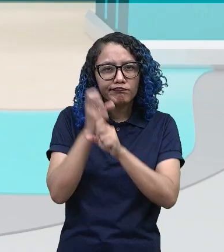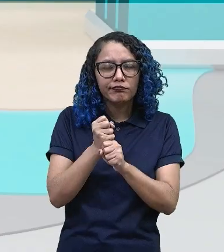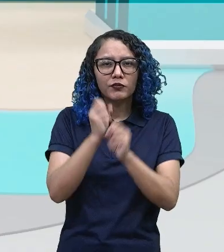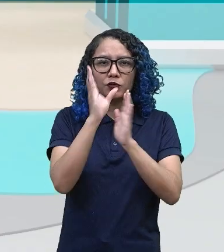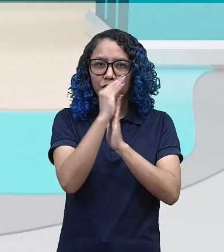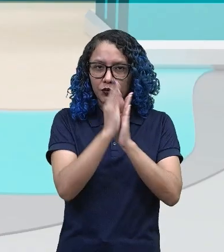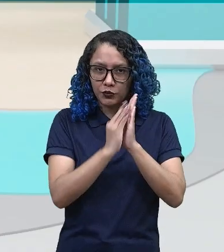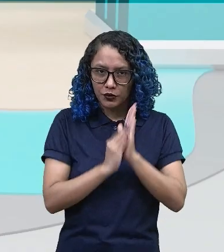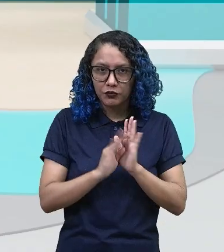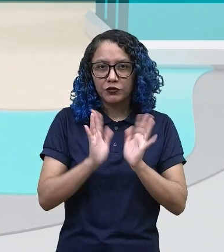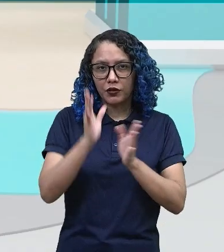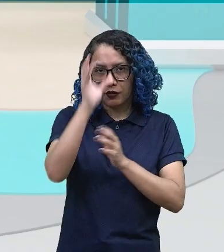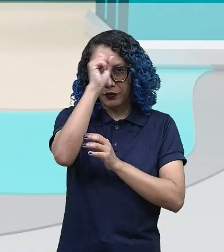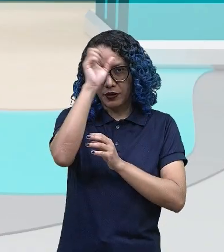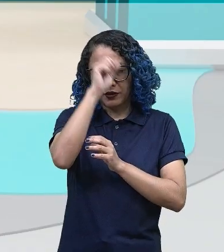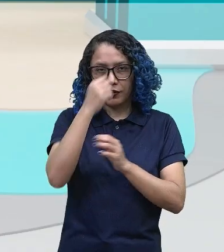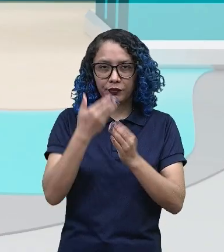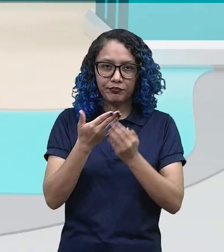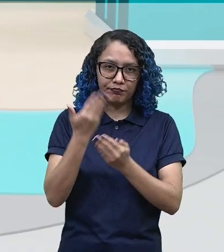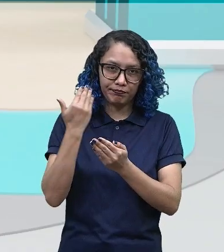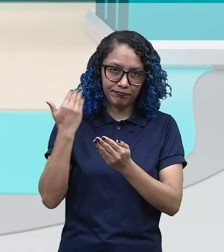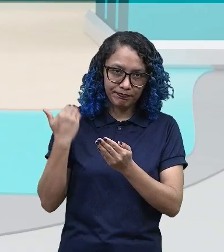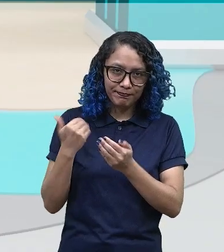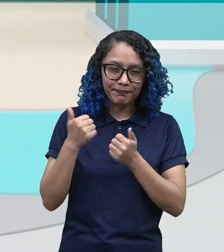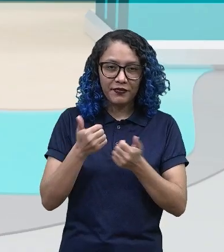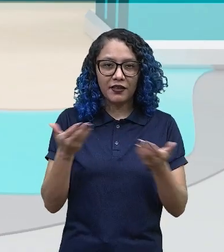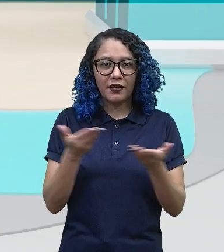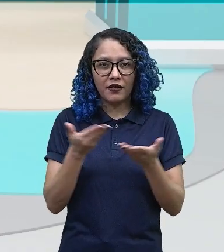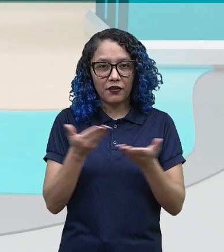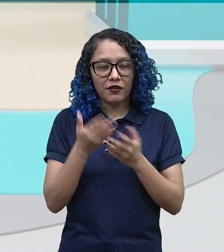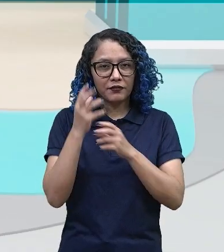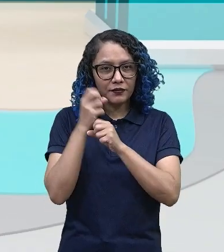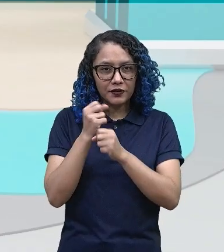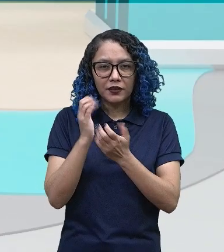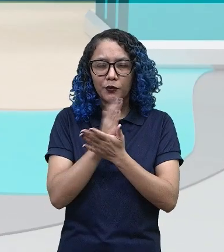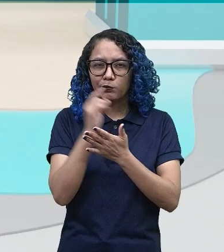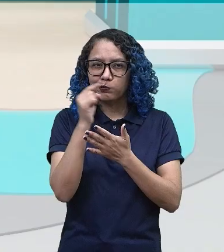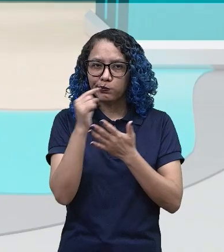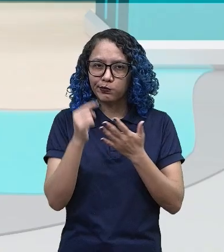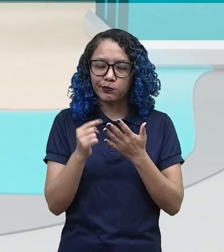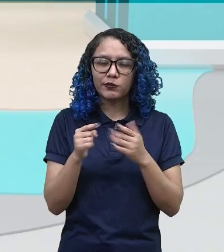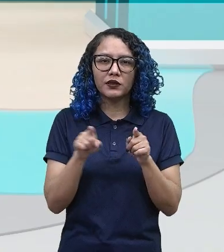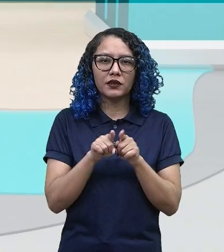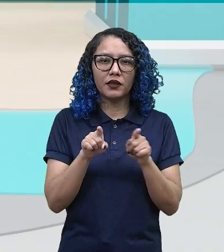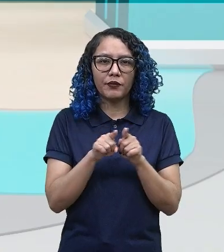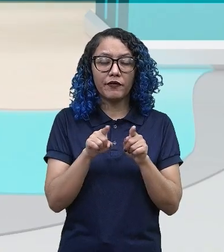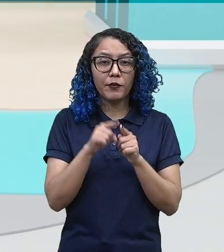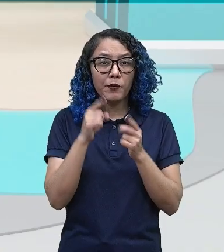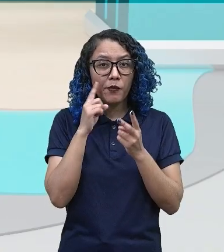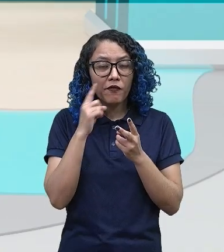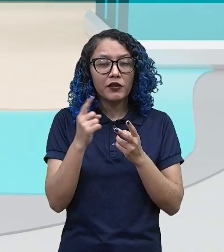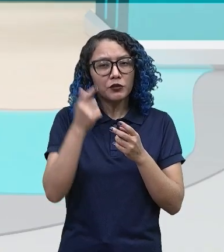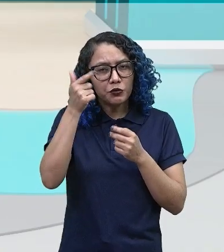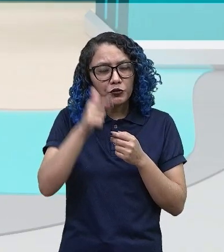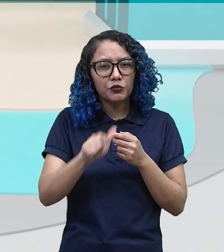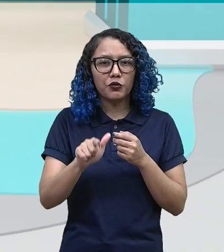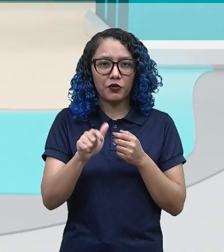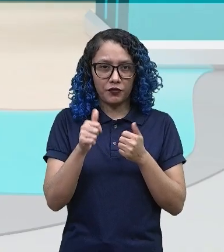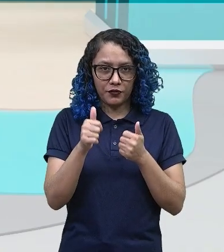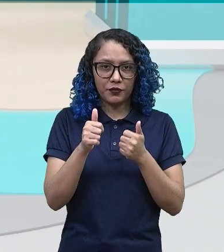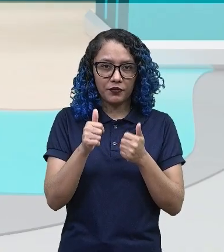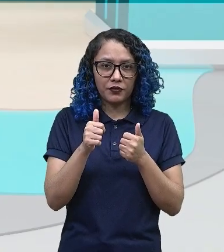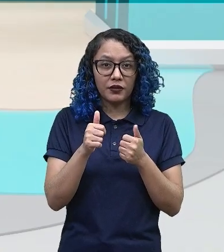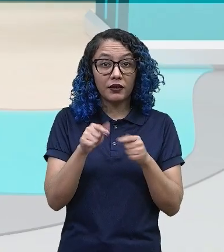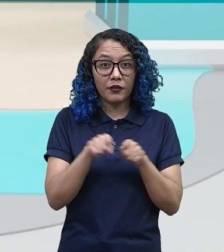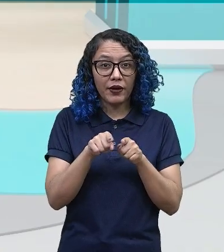conteúdo aprendido ao longo da nossa unidade. Vamos revisar aí, vamos observar novamente e com